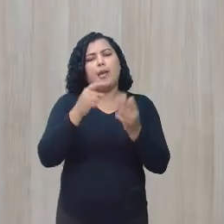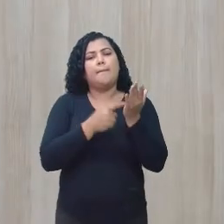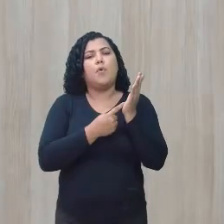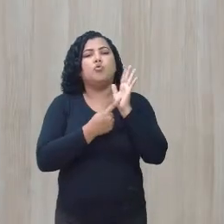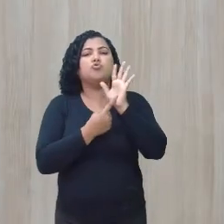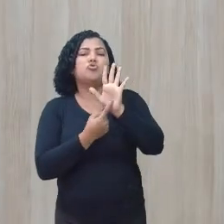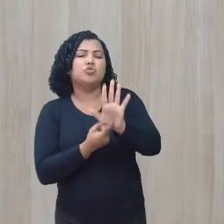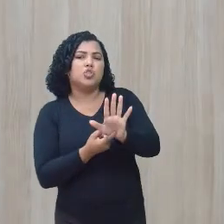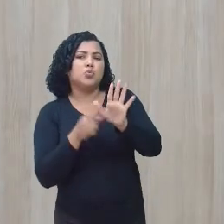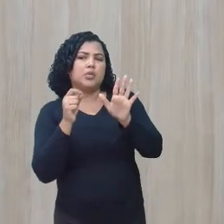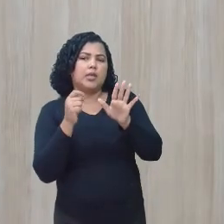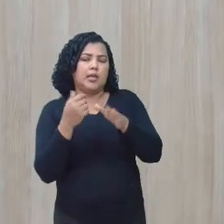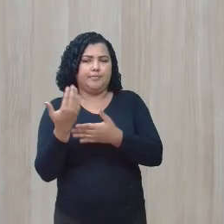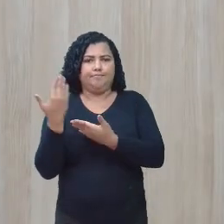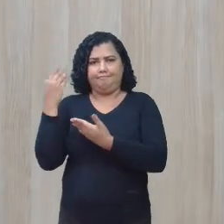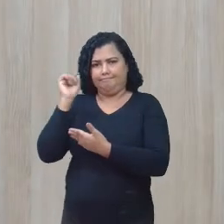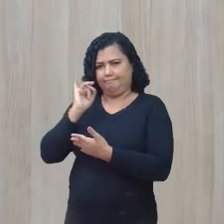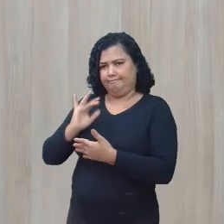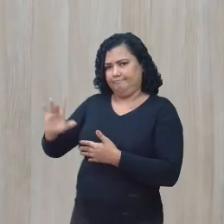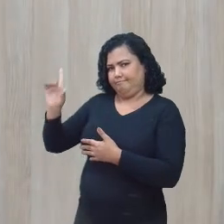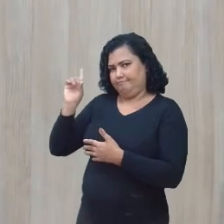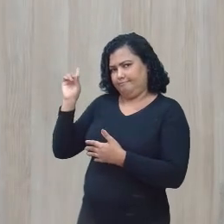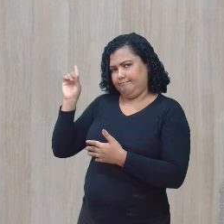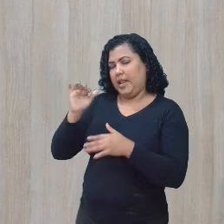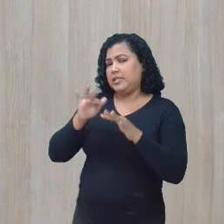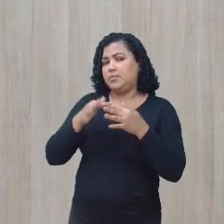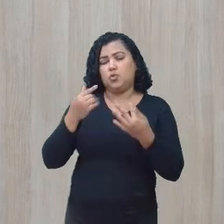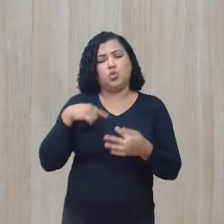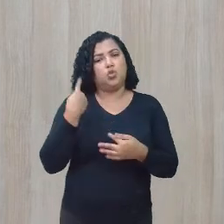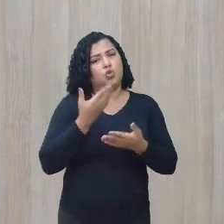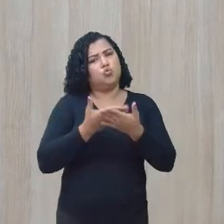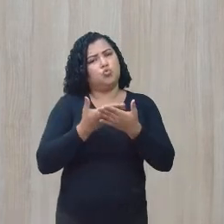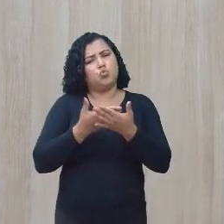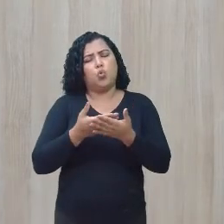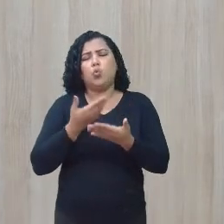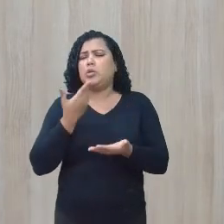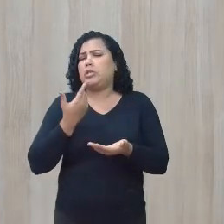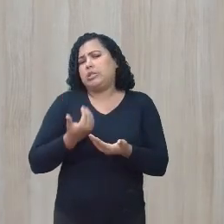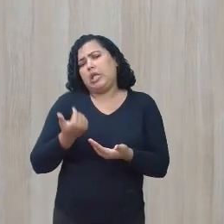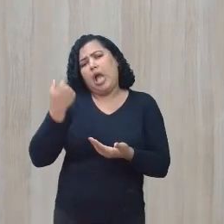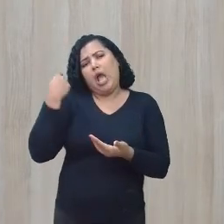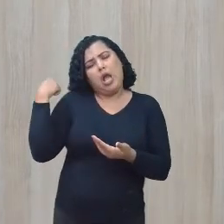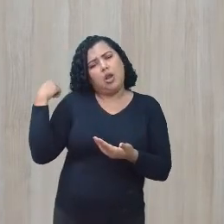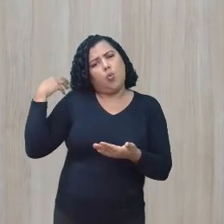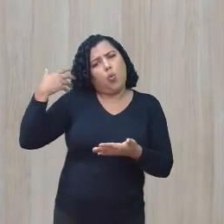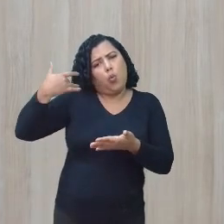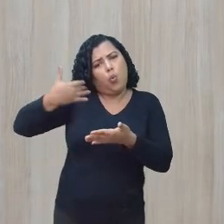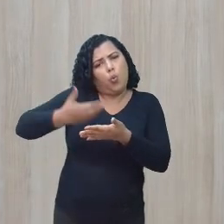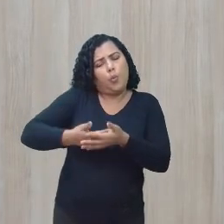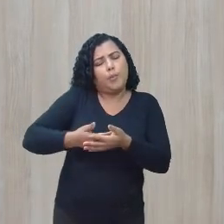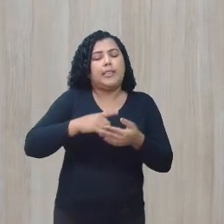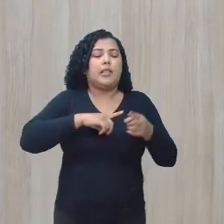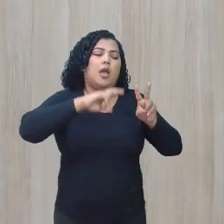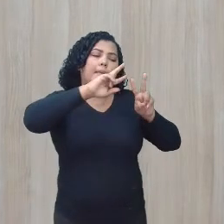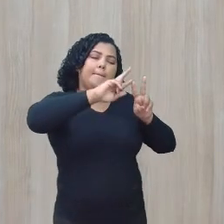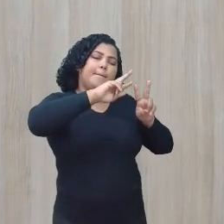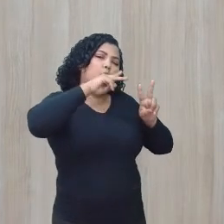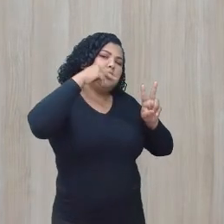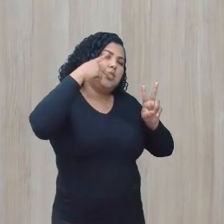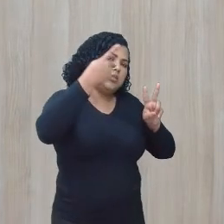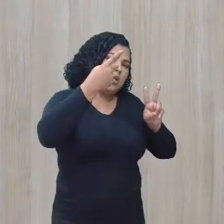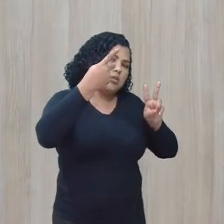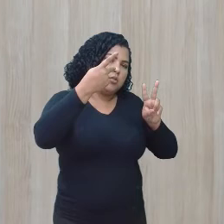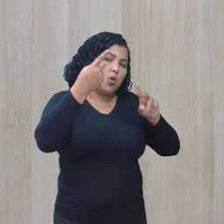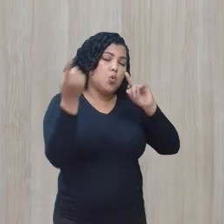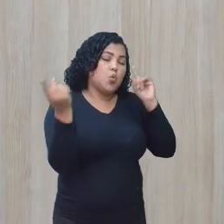esse resumo que eu tenho aí na tela é simplesmente o que a gente trabalhou nas últimas aulas, né? Ou seja, eu tenho a potenciação e o que eu faço